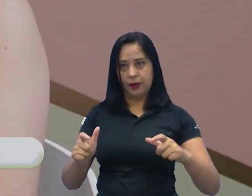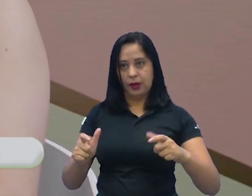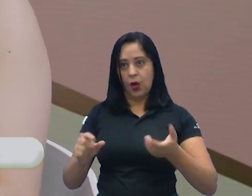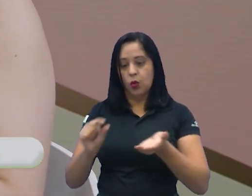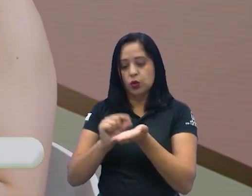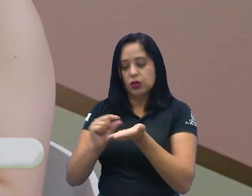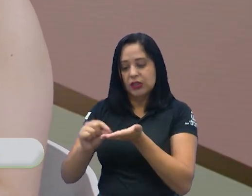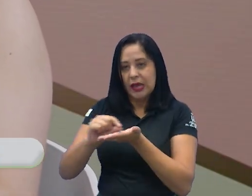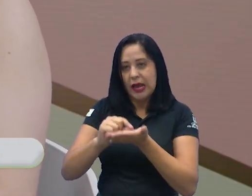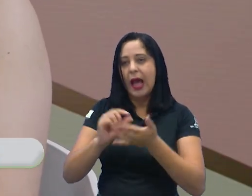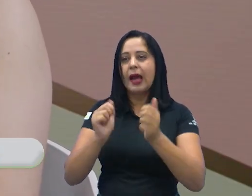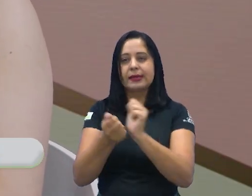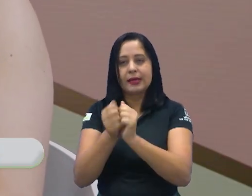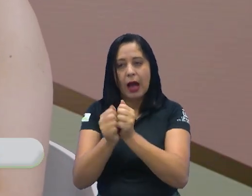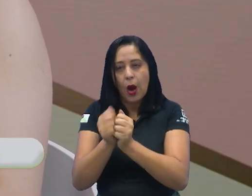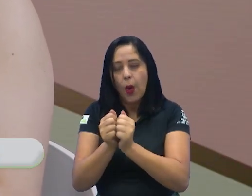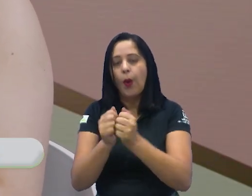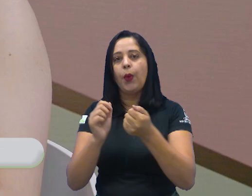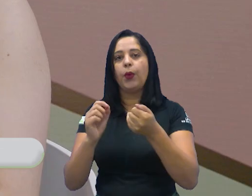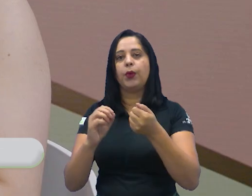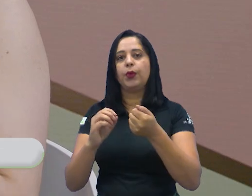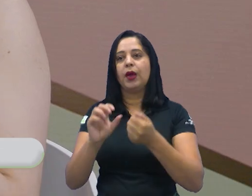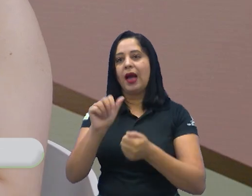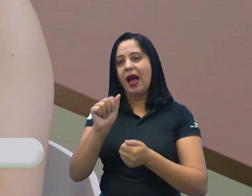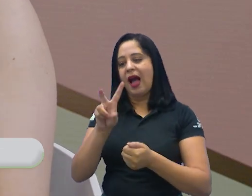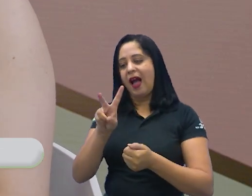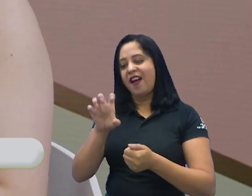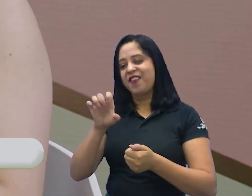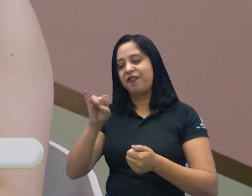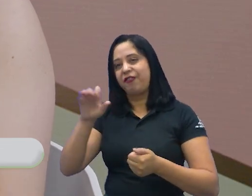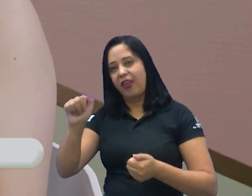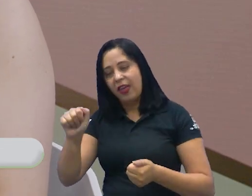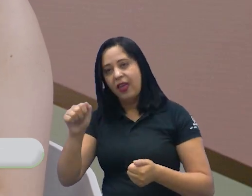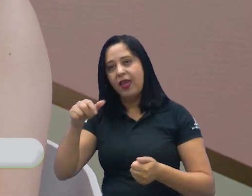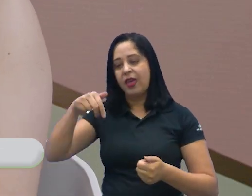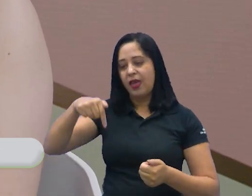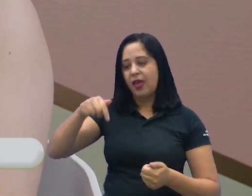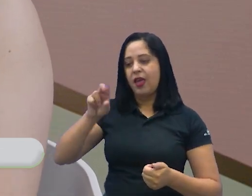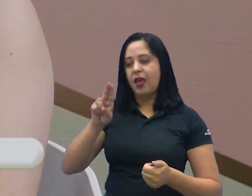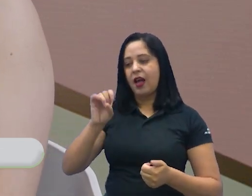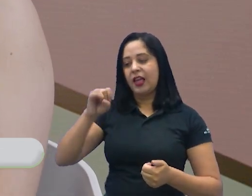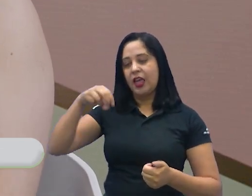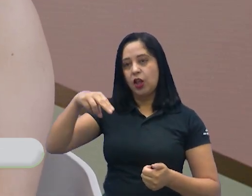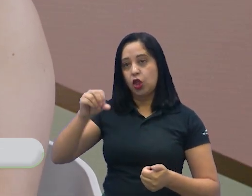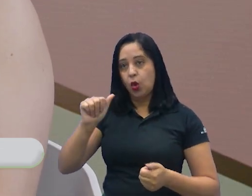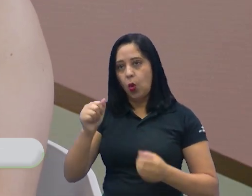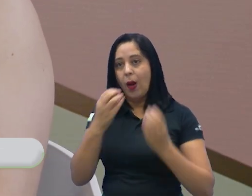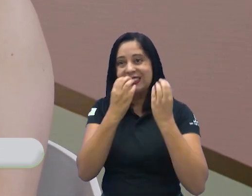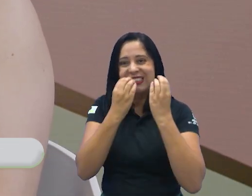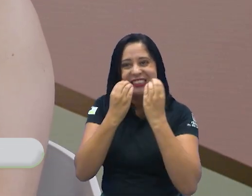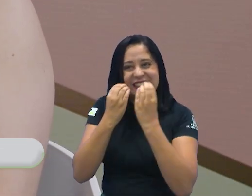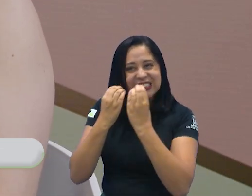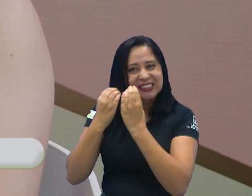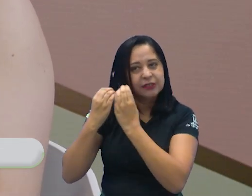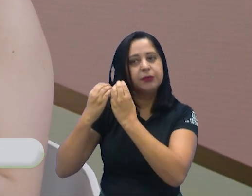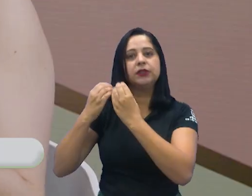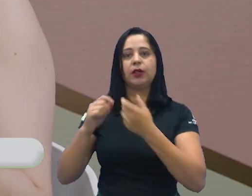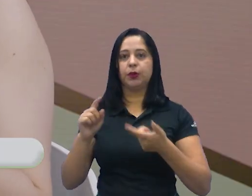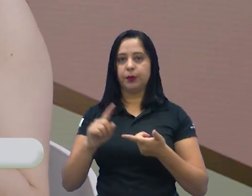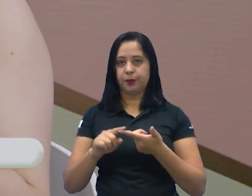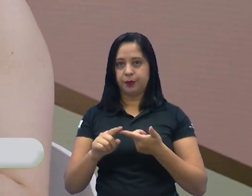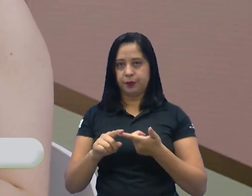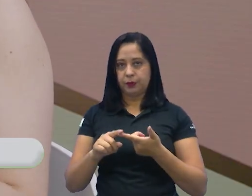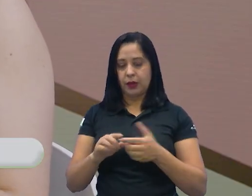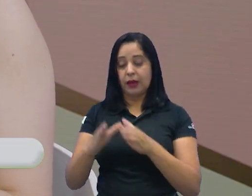seriam arroz, aveia, quinoa, milho, e também